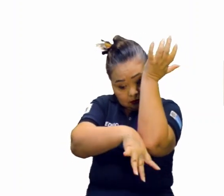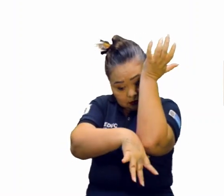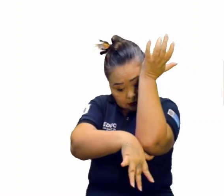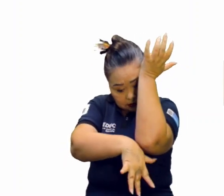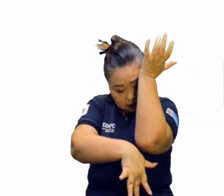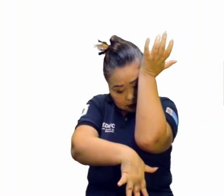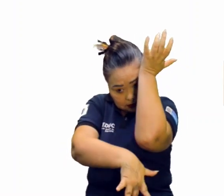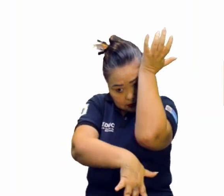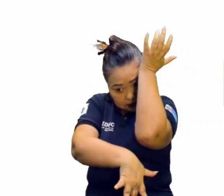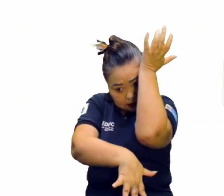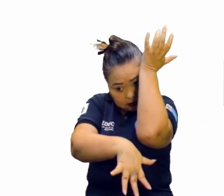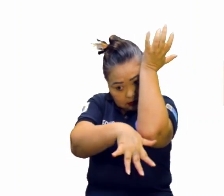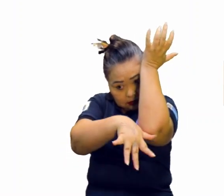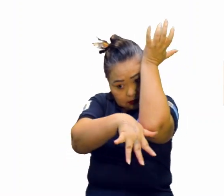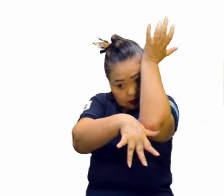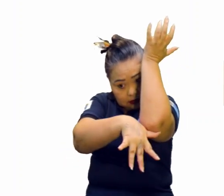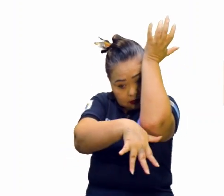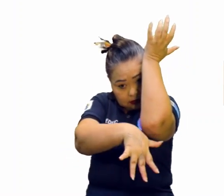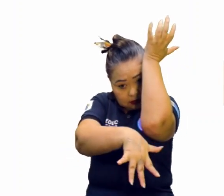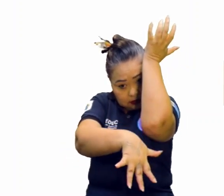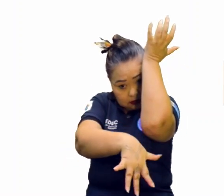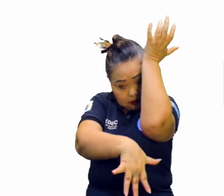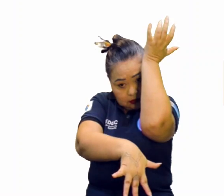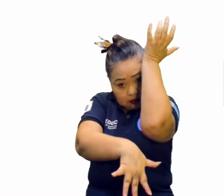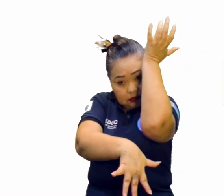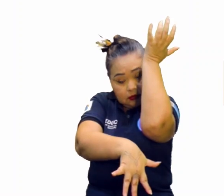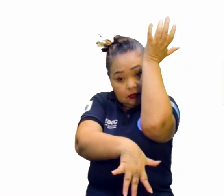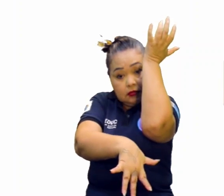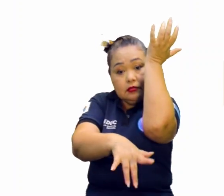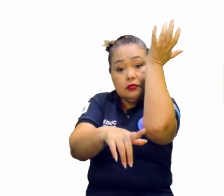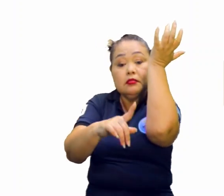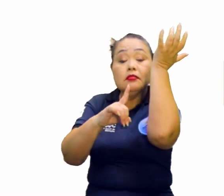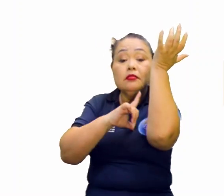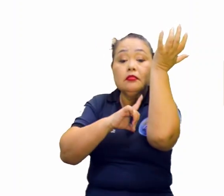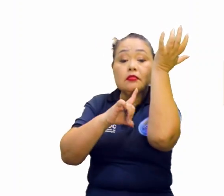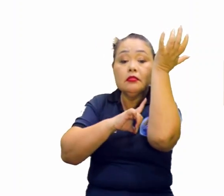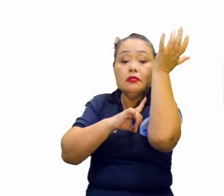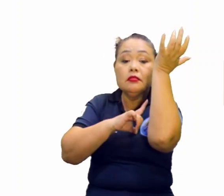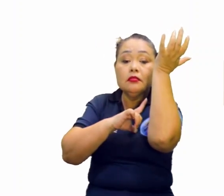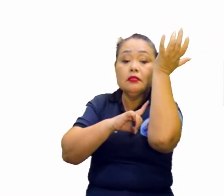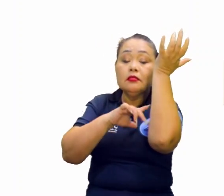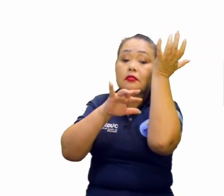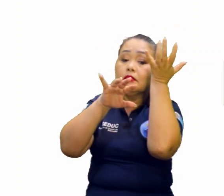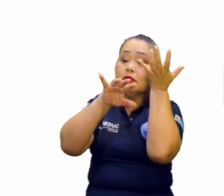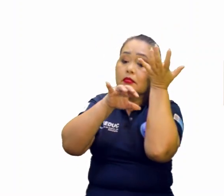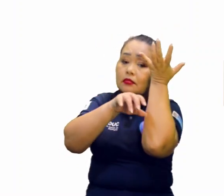né, vertical, pivotante, e esse outro que vai ter um